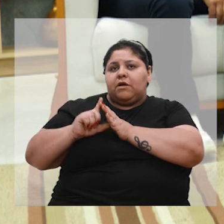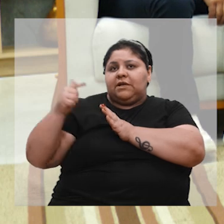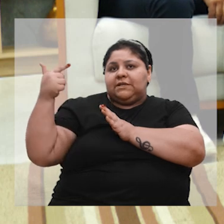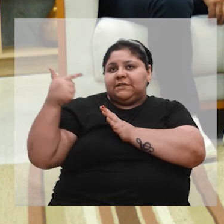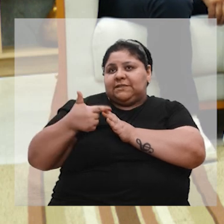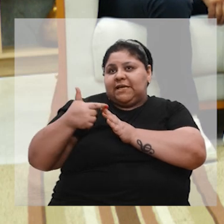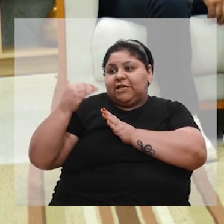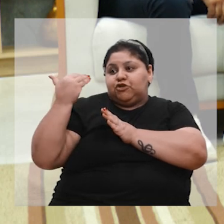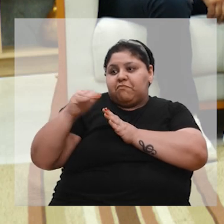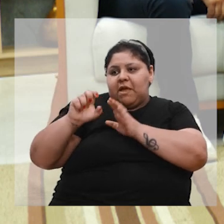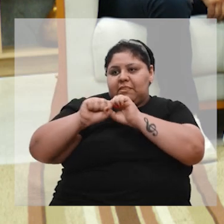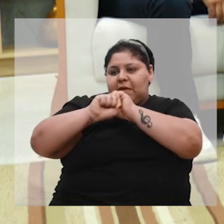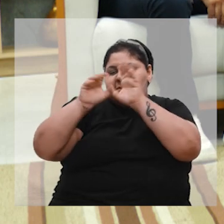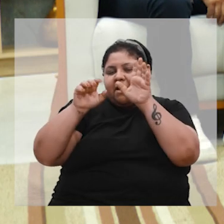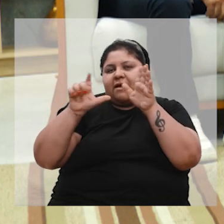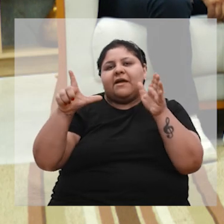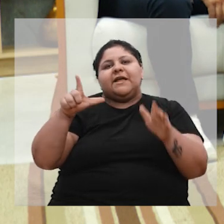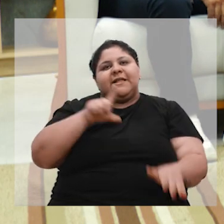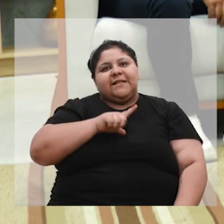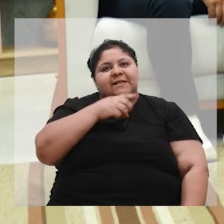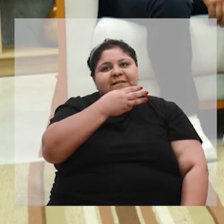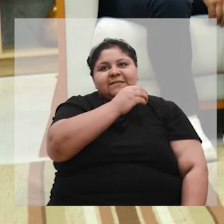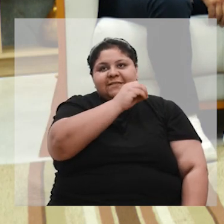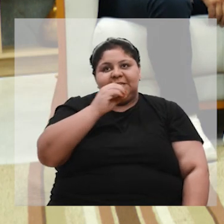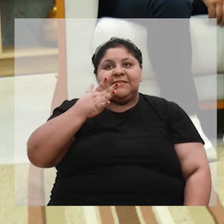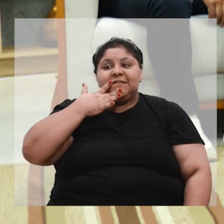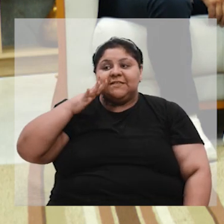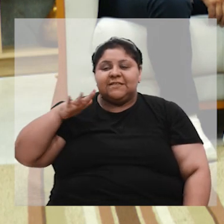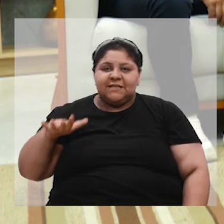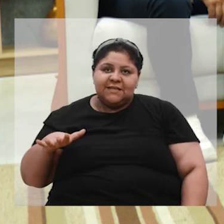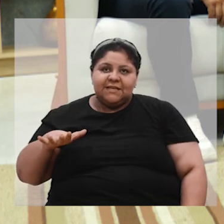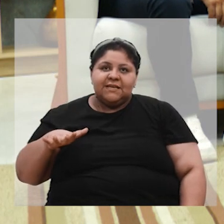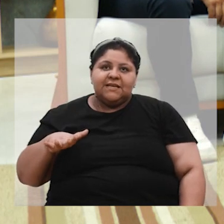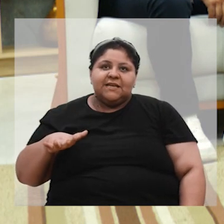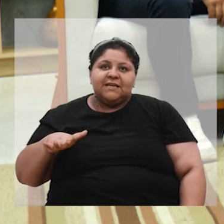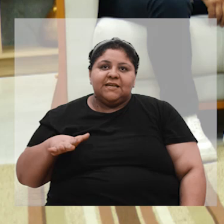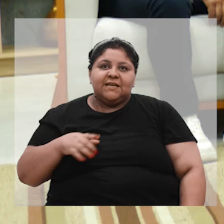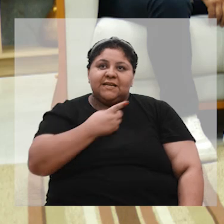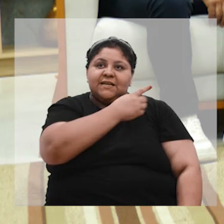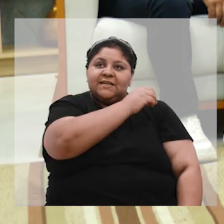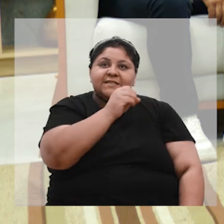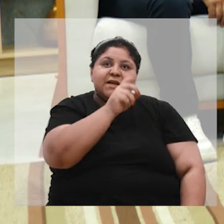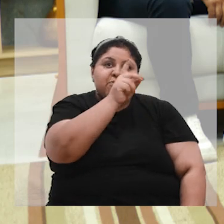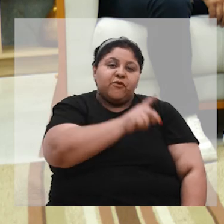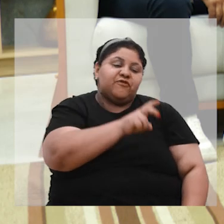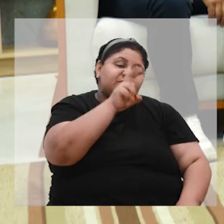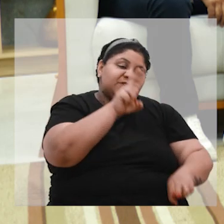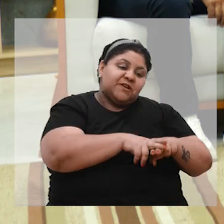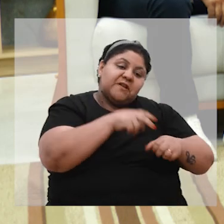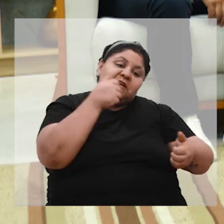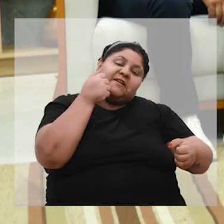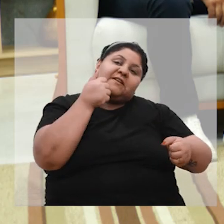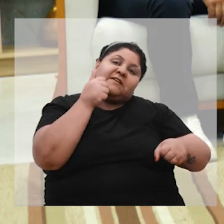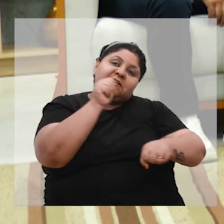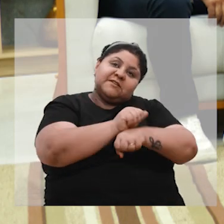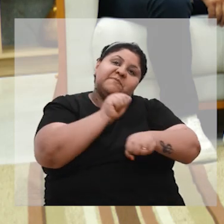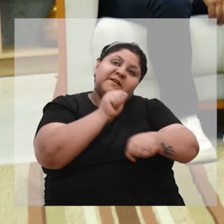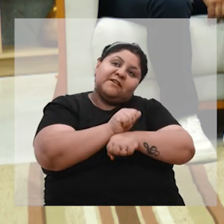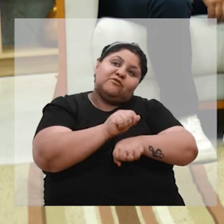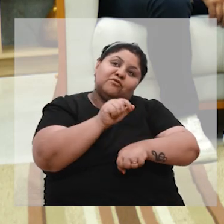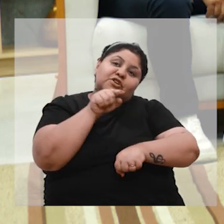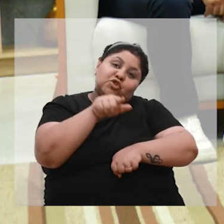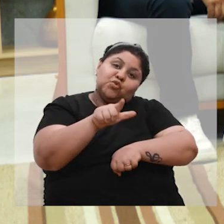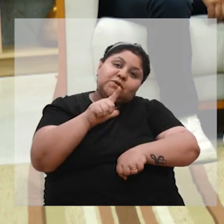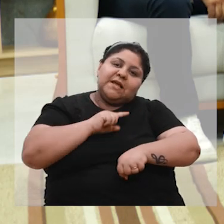trás. 7h30 da manhã, tu tem 300 crianças na porta da escola e 100 professores sentados ali do lado que tu tem que